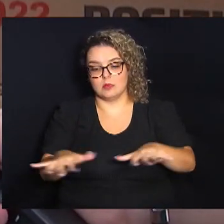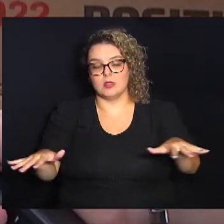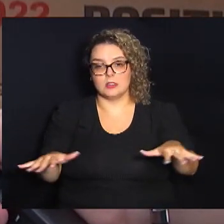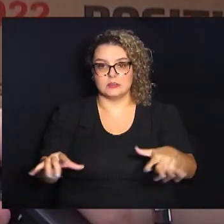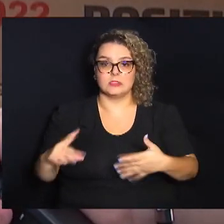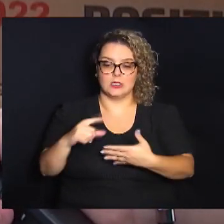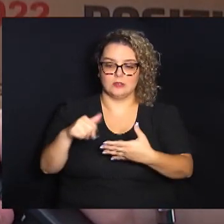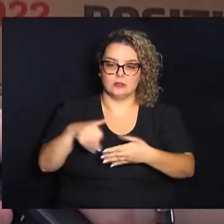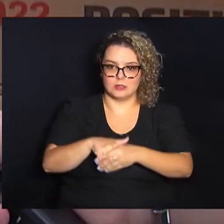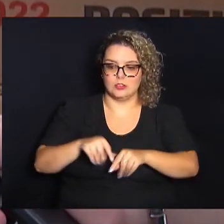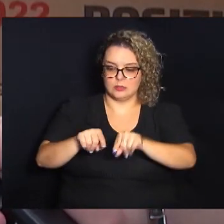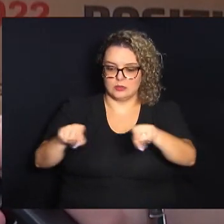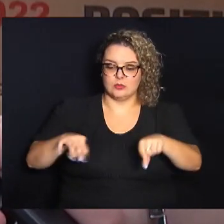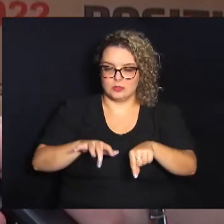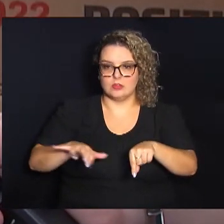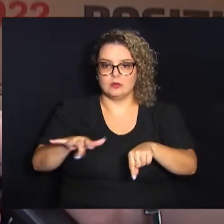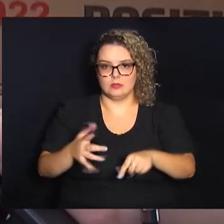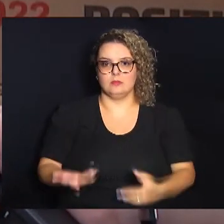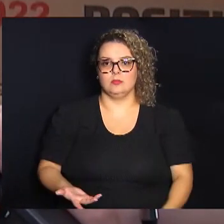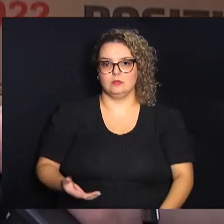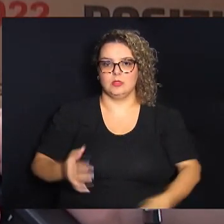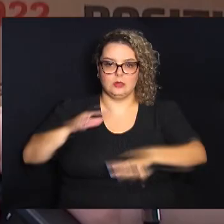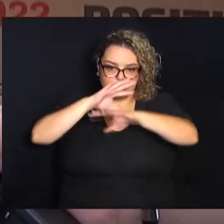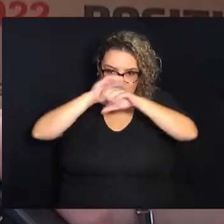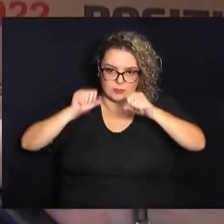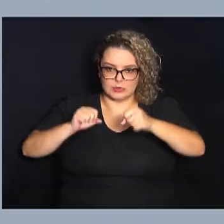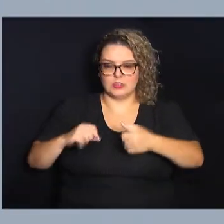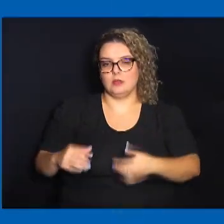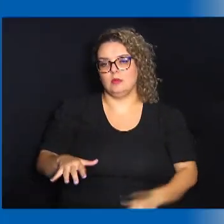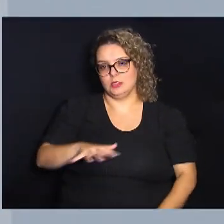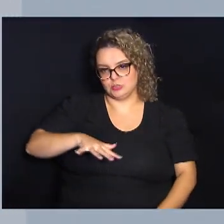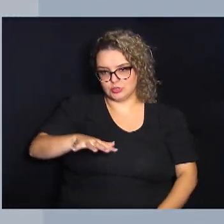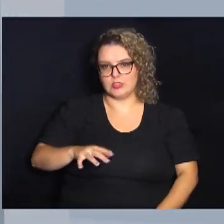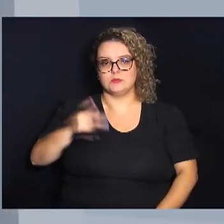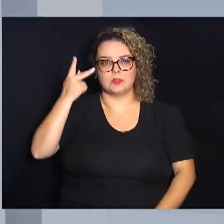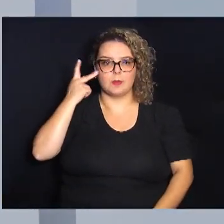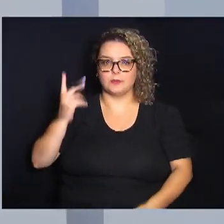urnas pelas sessões pelo Tribunal Regional Eleitoral de São Paulo.